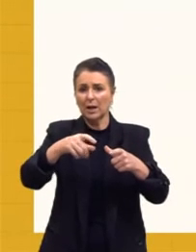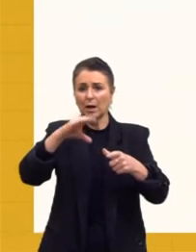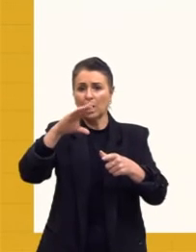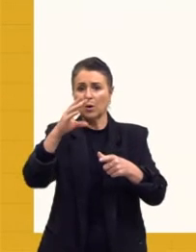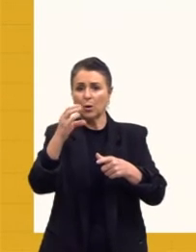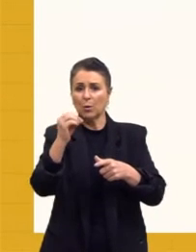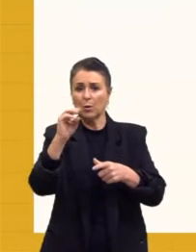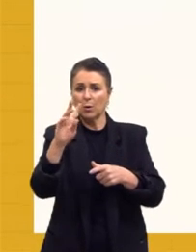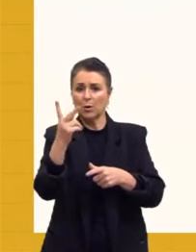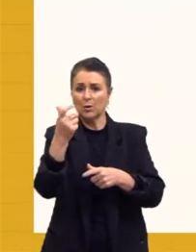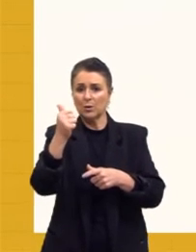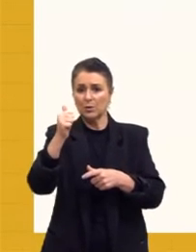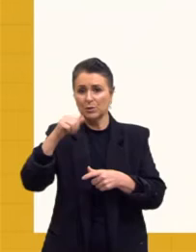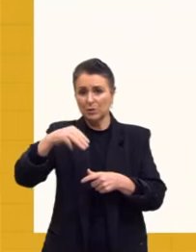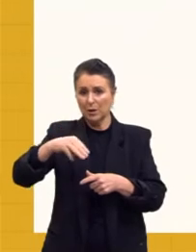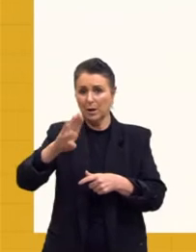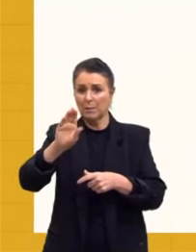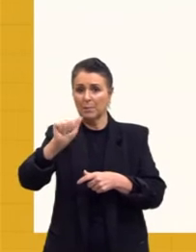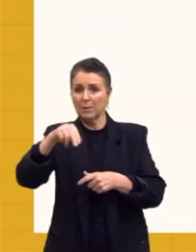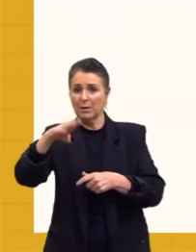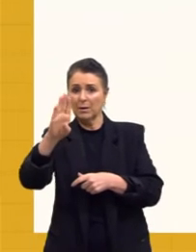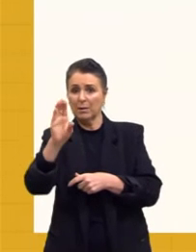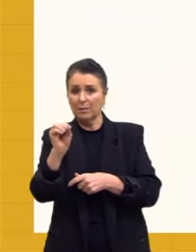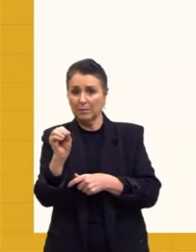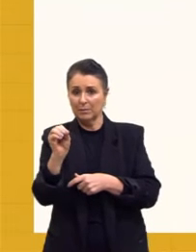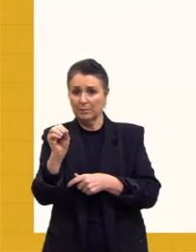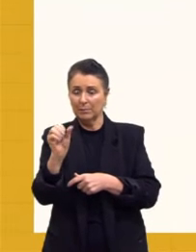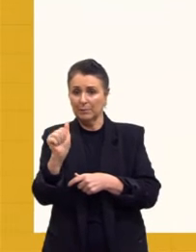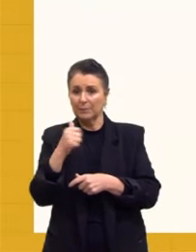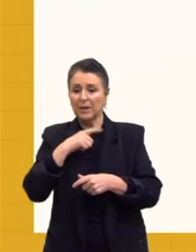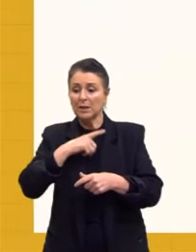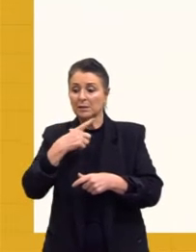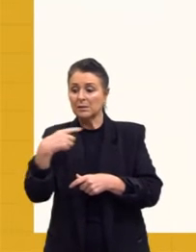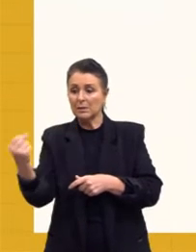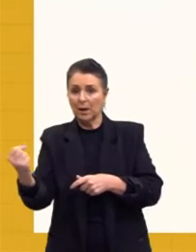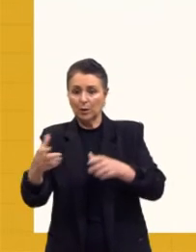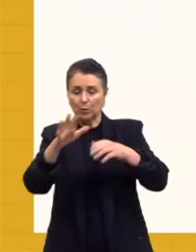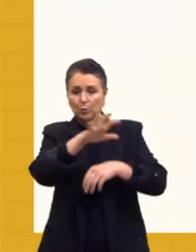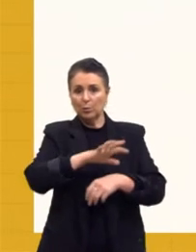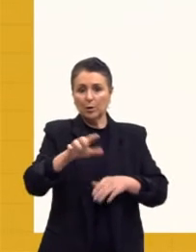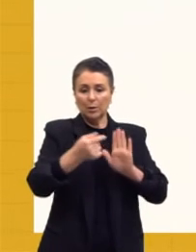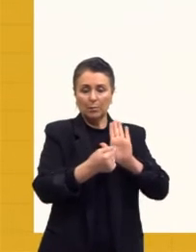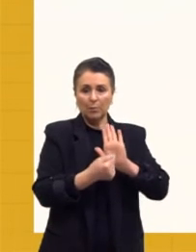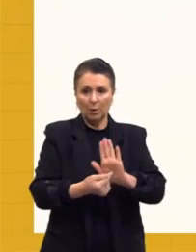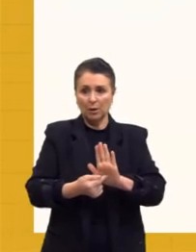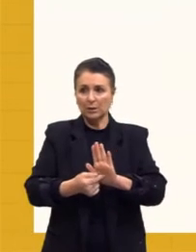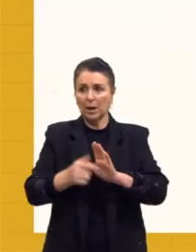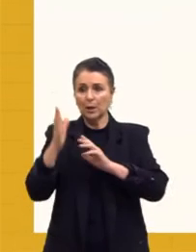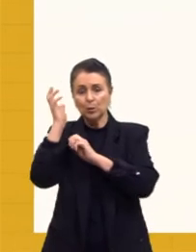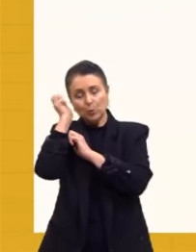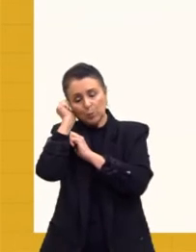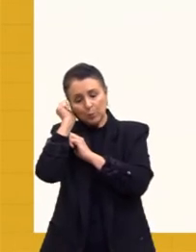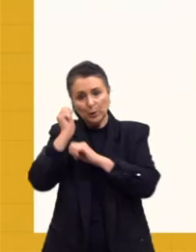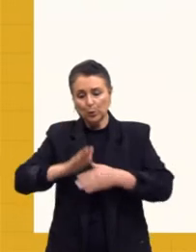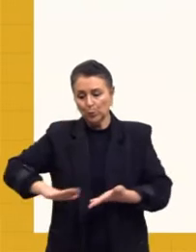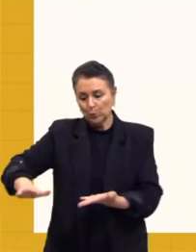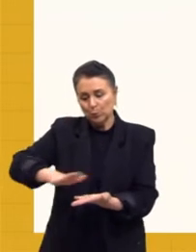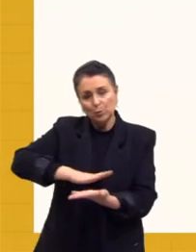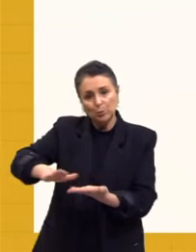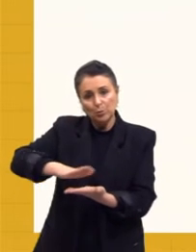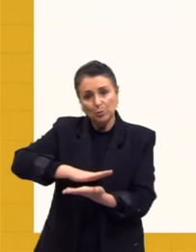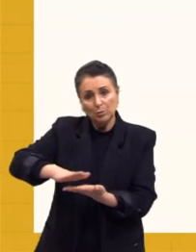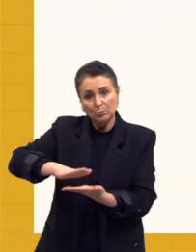é sai né da onde é o recinto dele mostra essa foto ele dormindo no chão apa durante esse